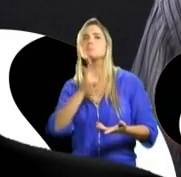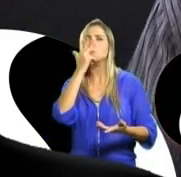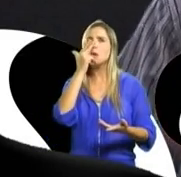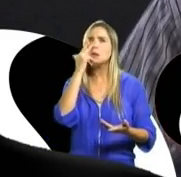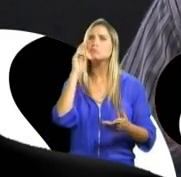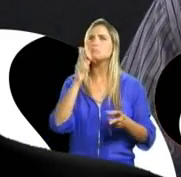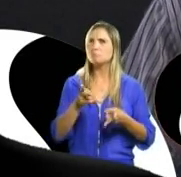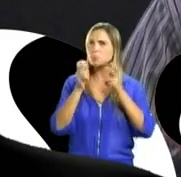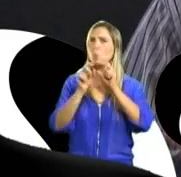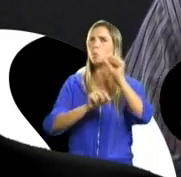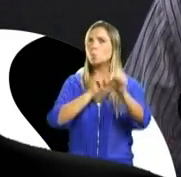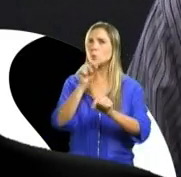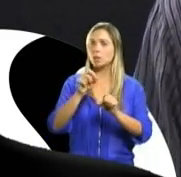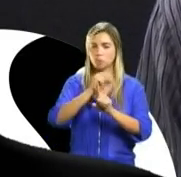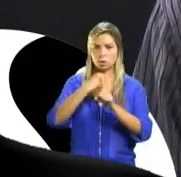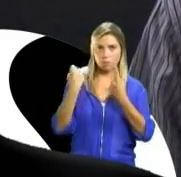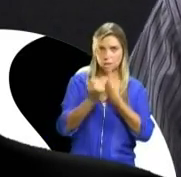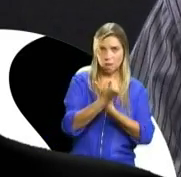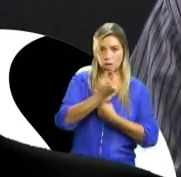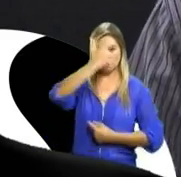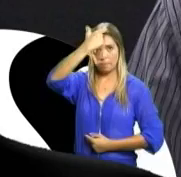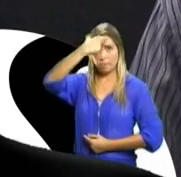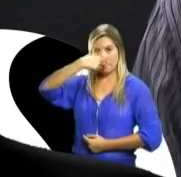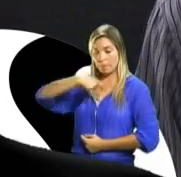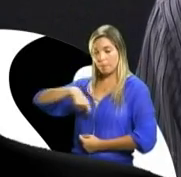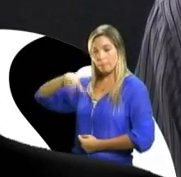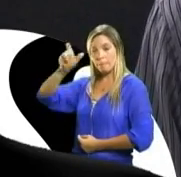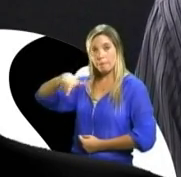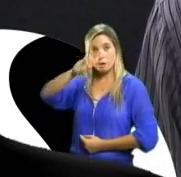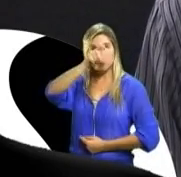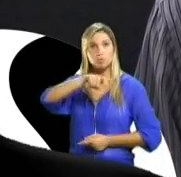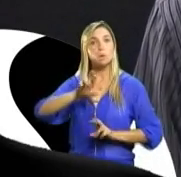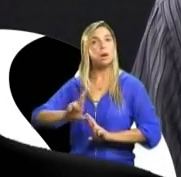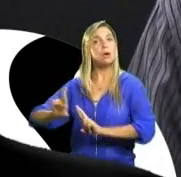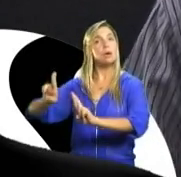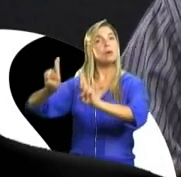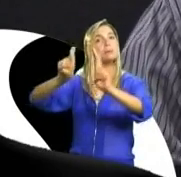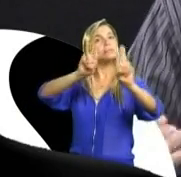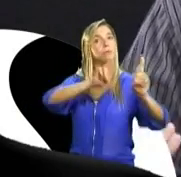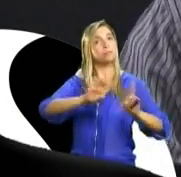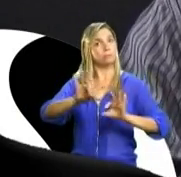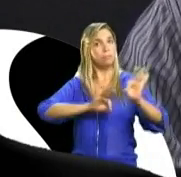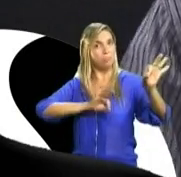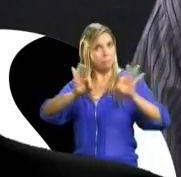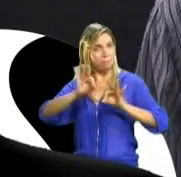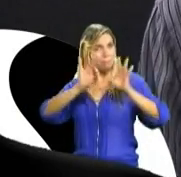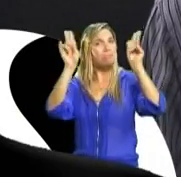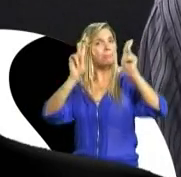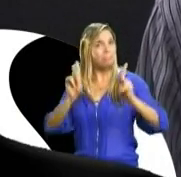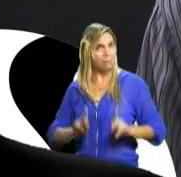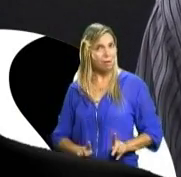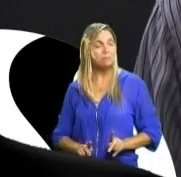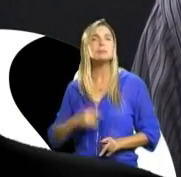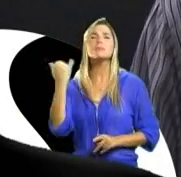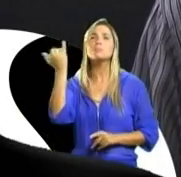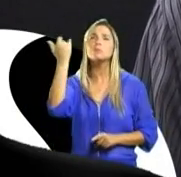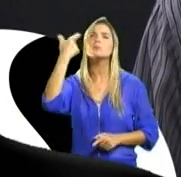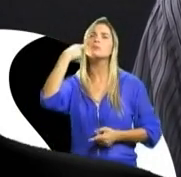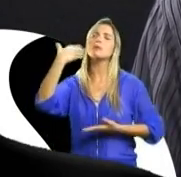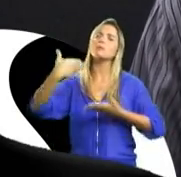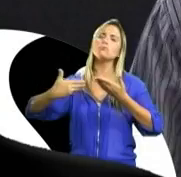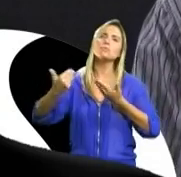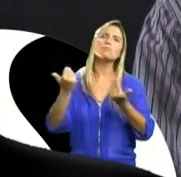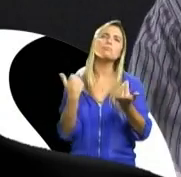fazemos são construídos por nós. E nós sabemos que todas as construções e pactos dependem dos diálogos, das